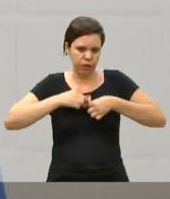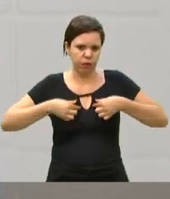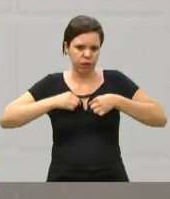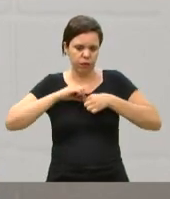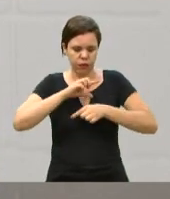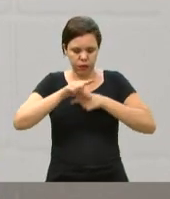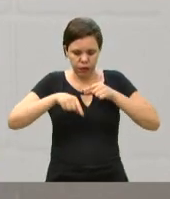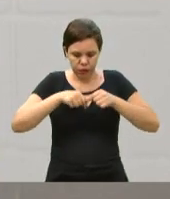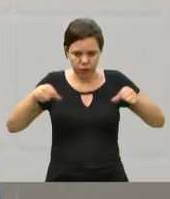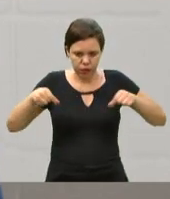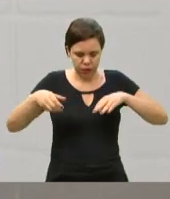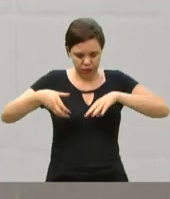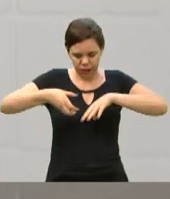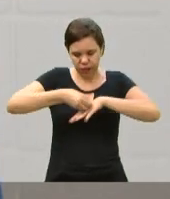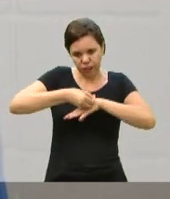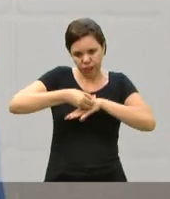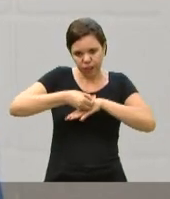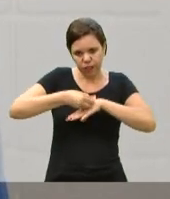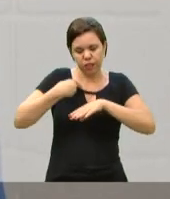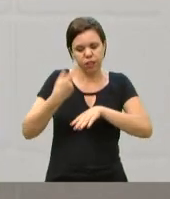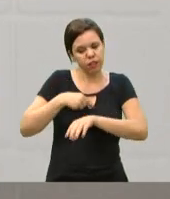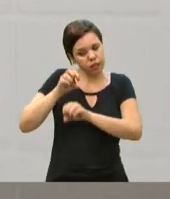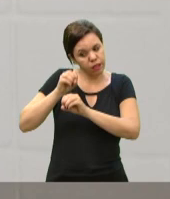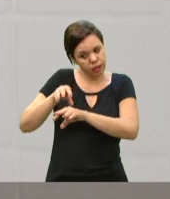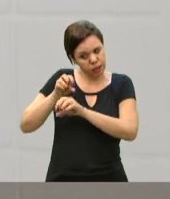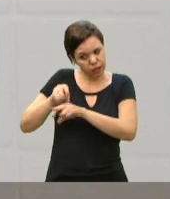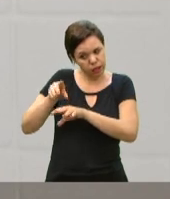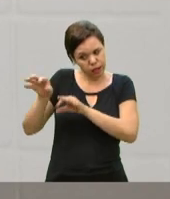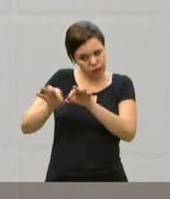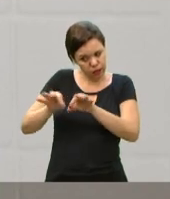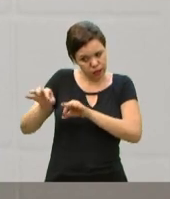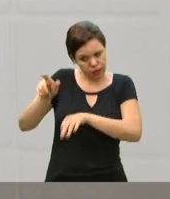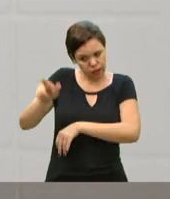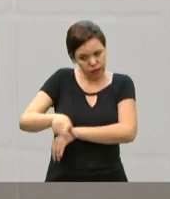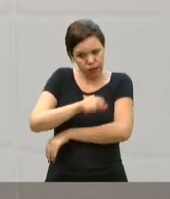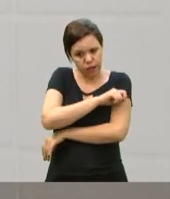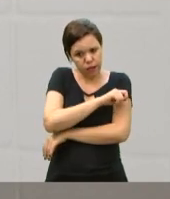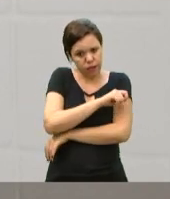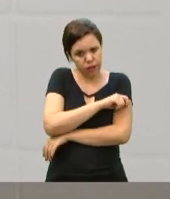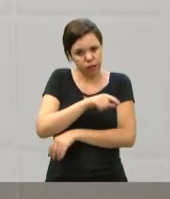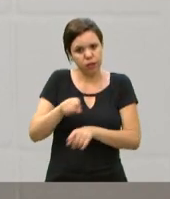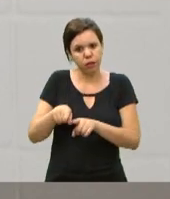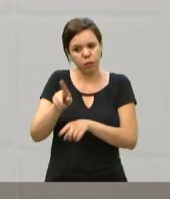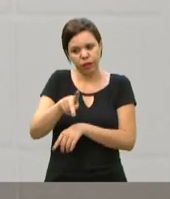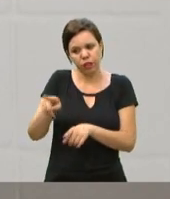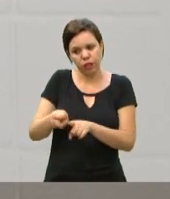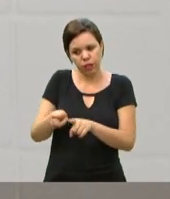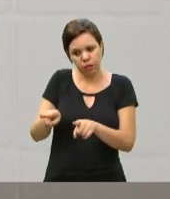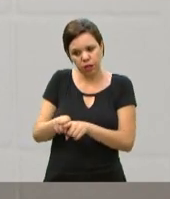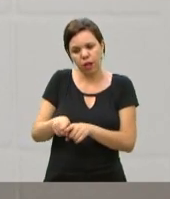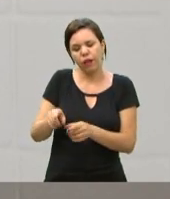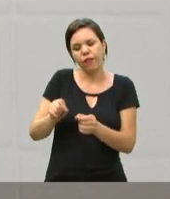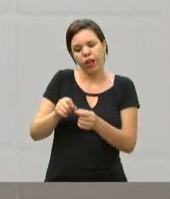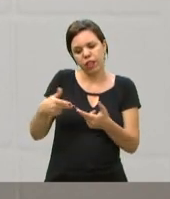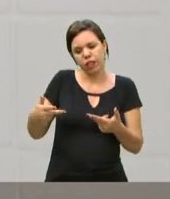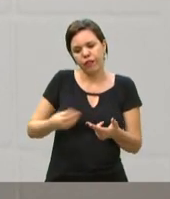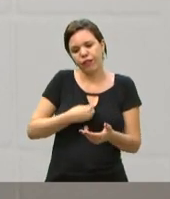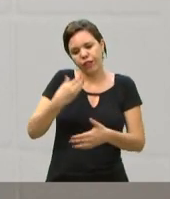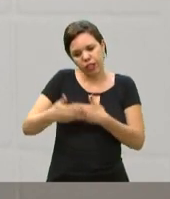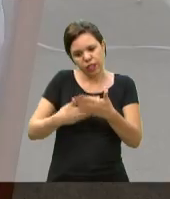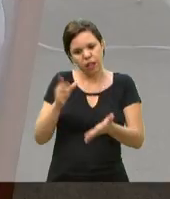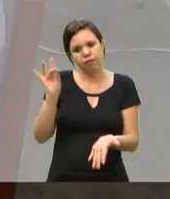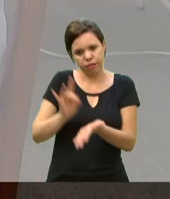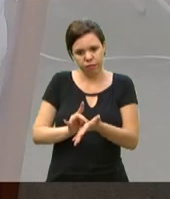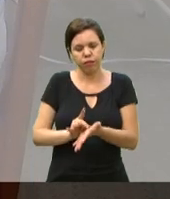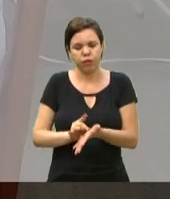o laço no calçado. Então nós estamos preparando os educandos para que eles façam essas atividades de vida diária de uma maneira